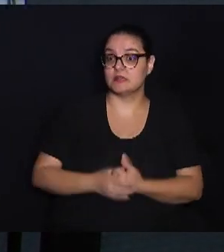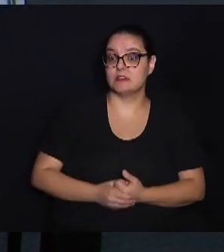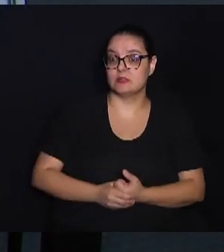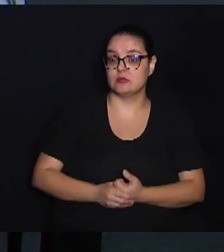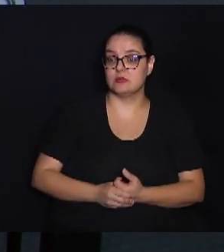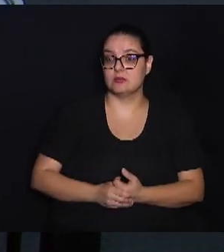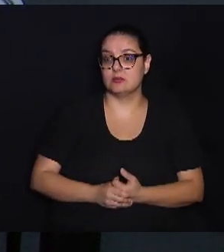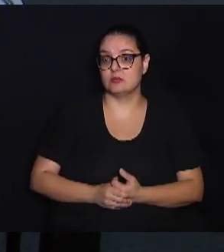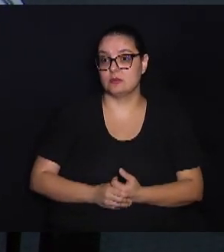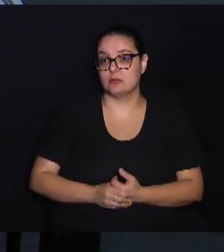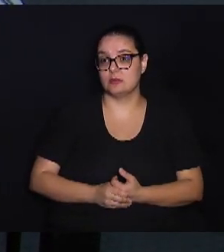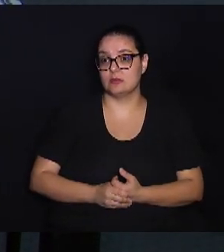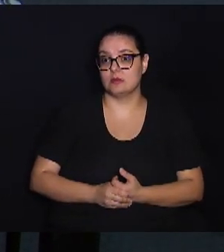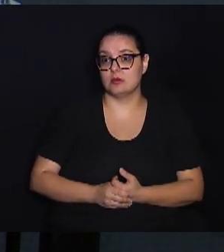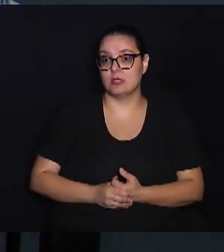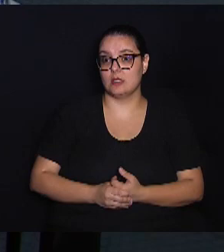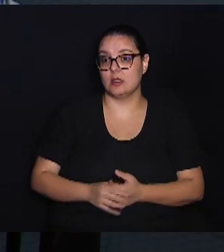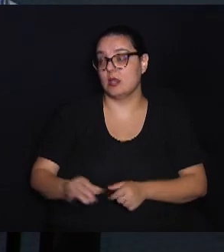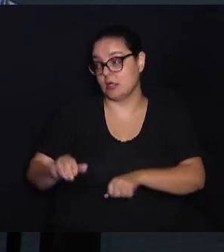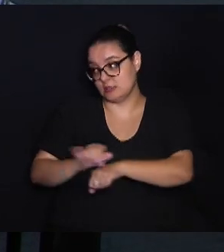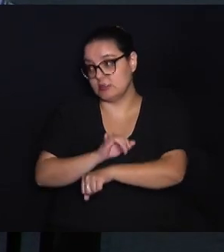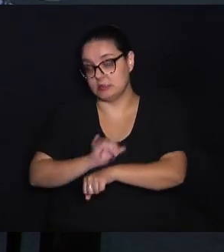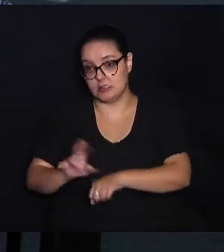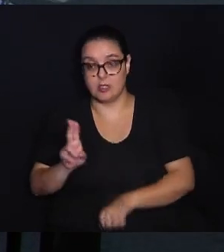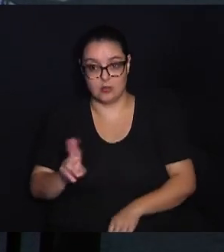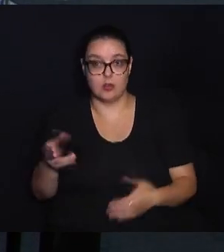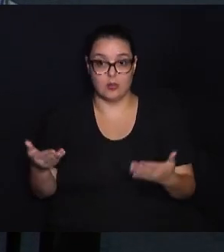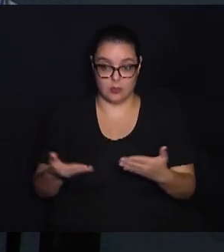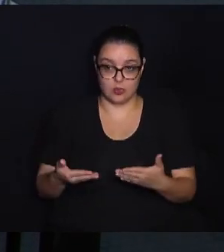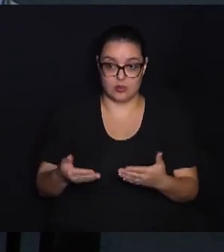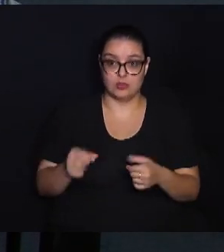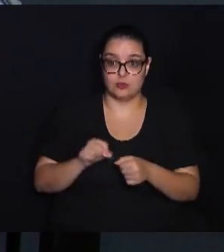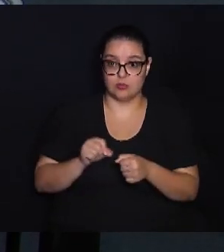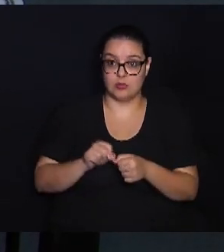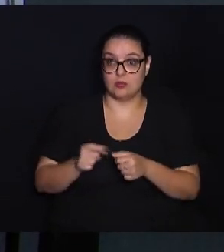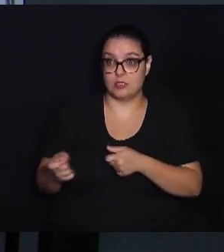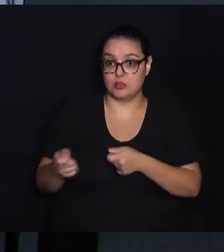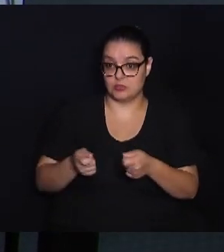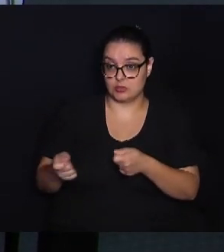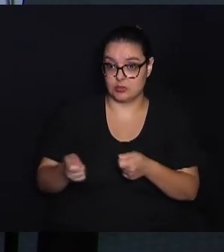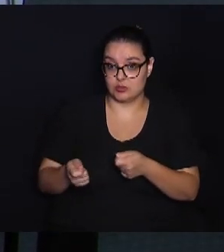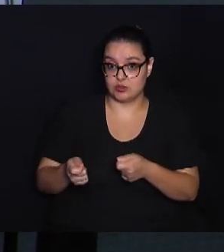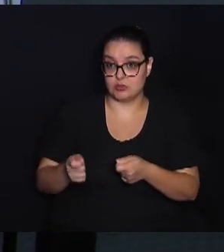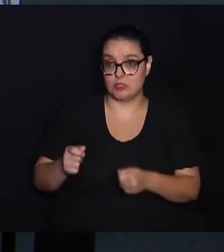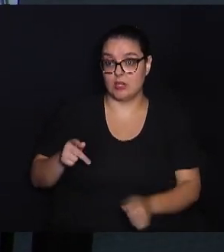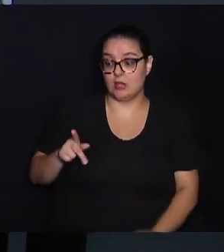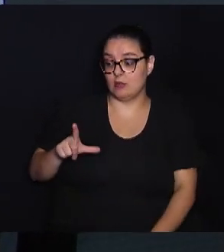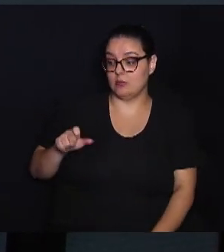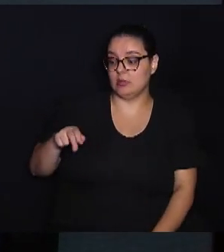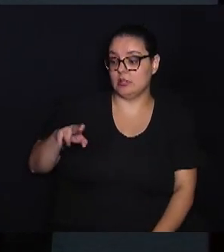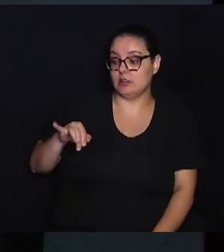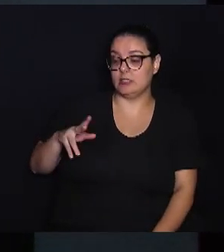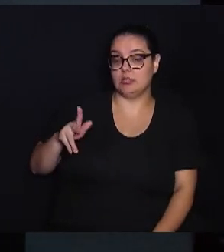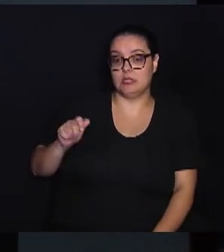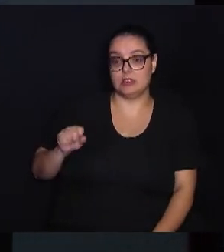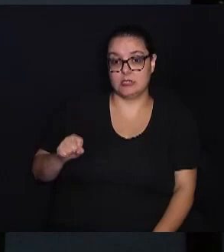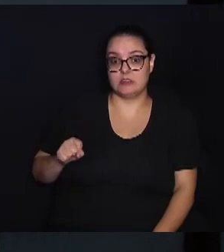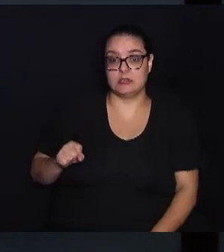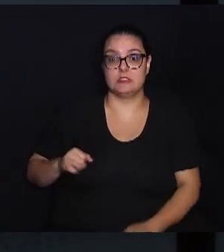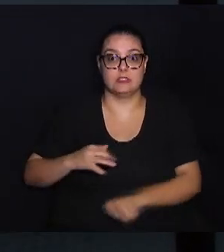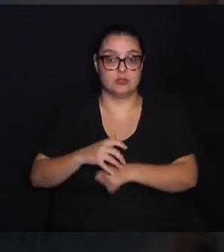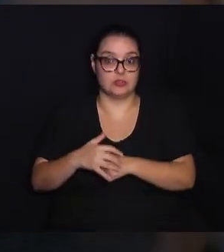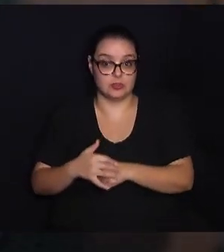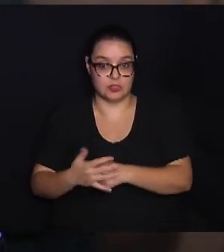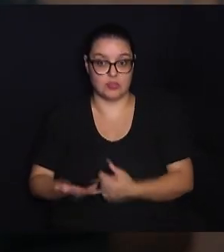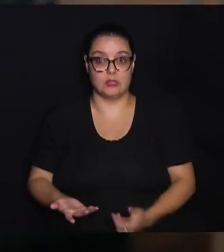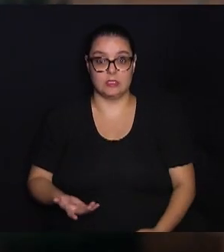Sim, uma das ferramentas que a gente usa hoje para fazer esses controles são as planilhas eletrônicas, né? Que hoje,